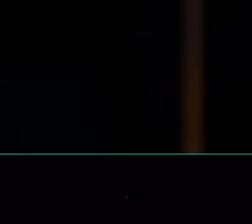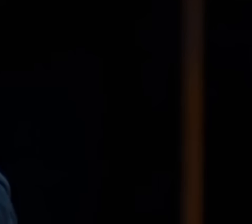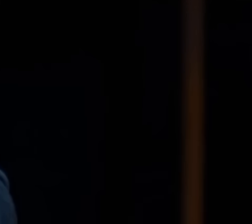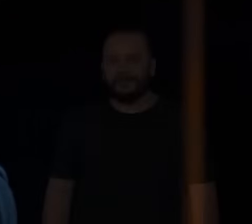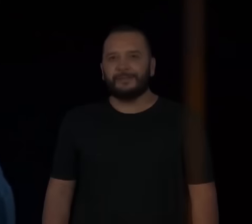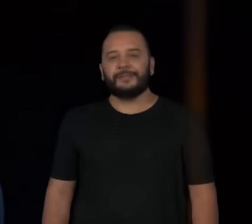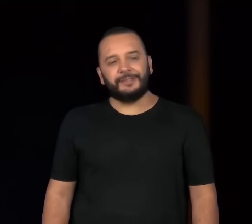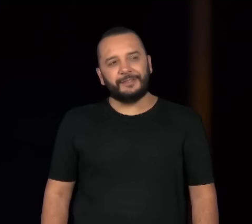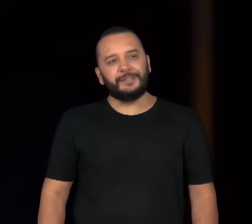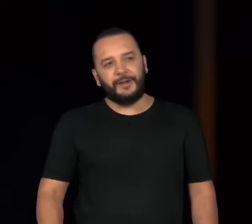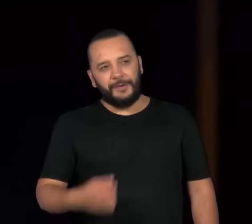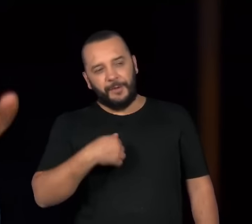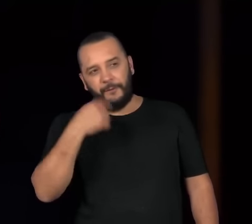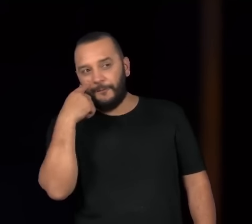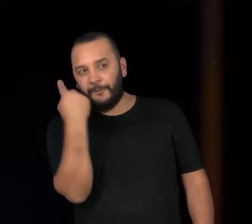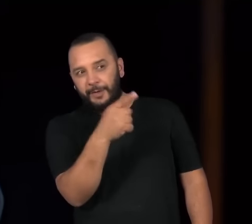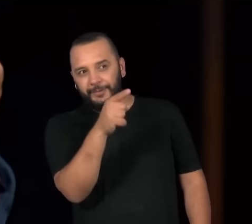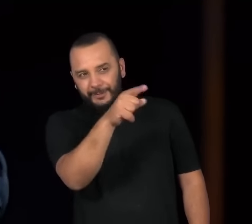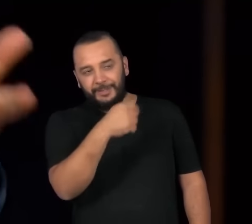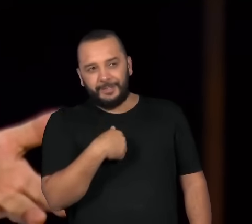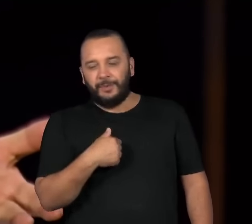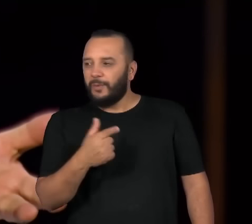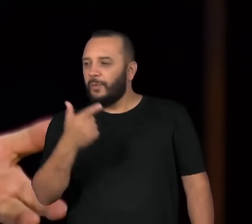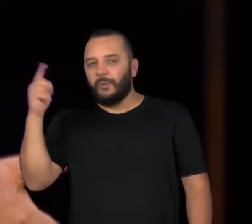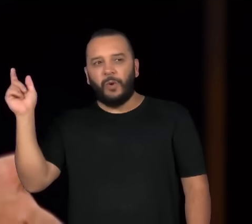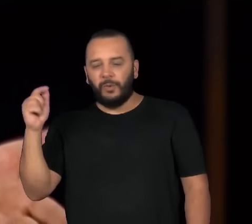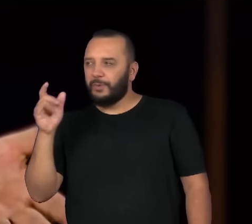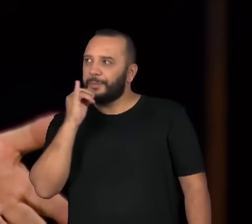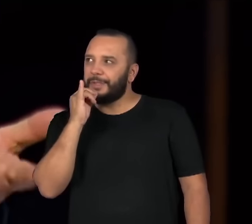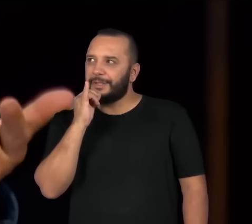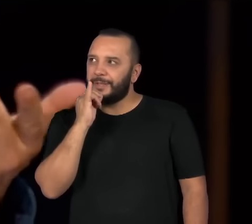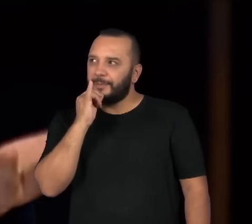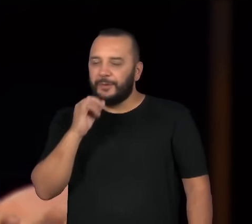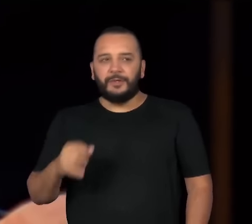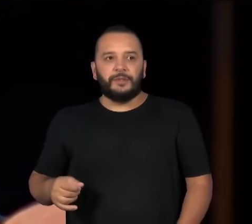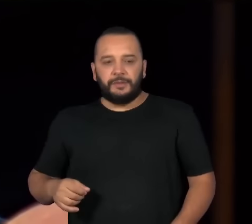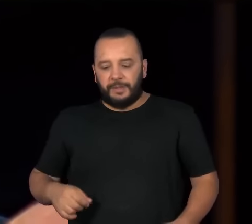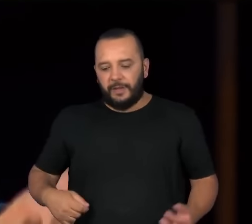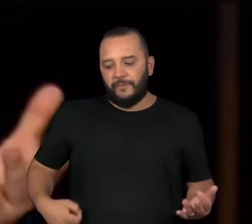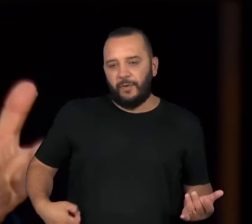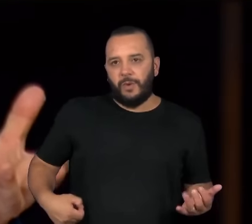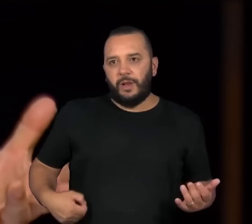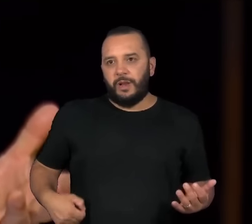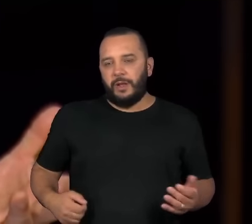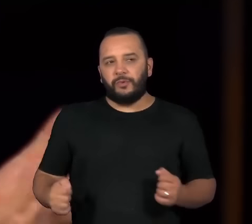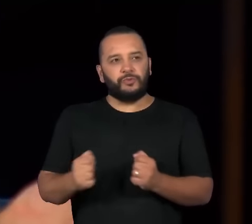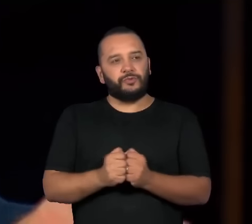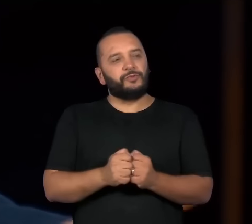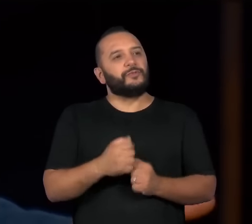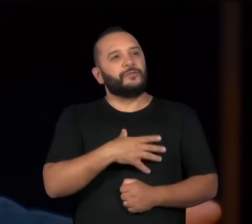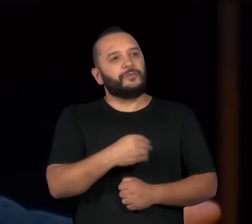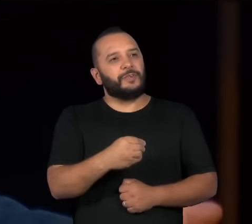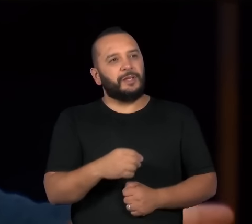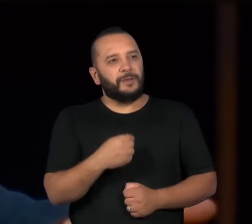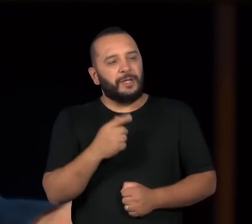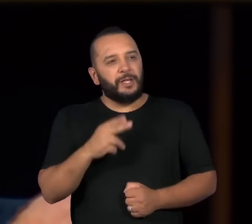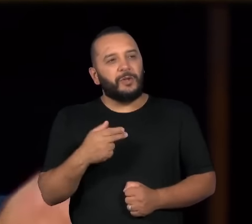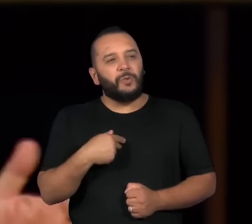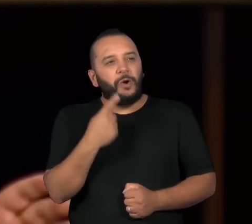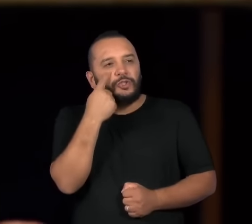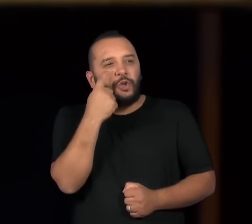Eu vejo você com outros instrumentos, como você tocando violão com o seu filho, tocando chorinho. Que é eu amo chorinho.